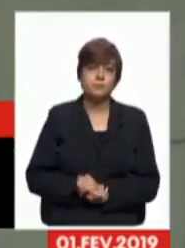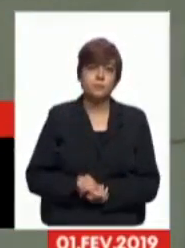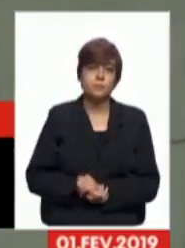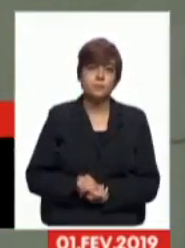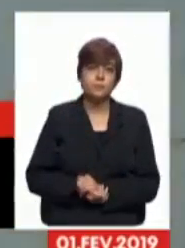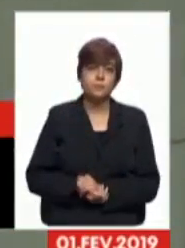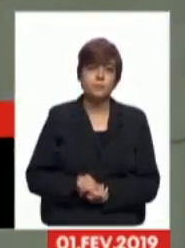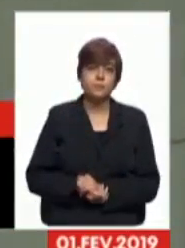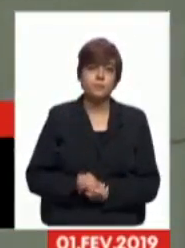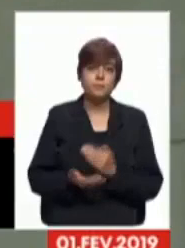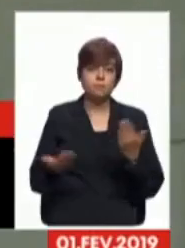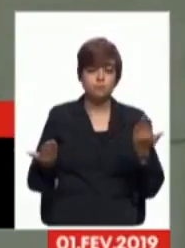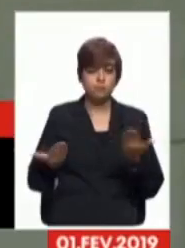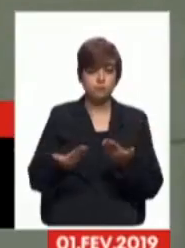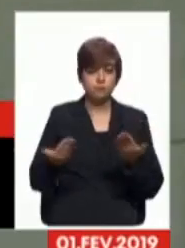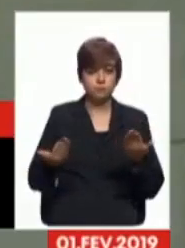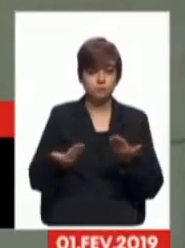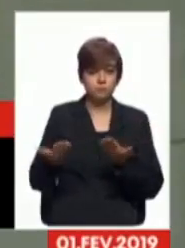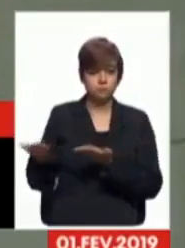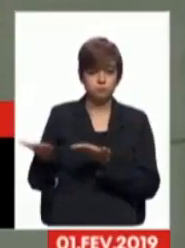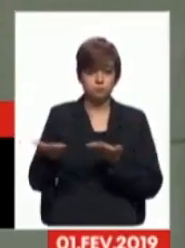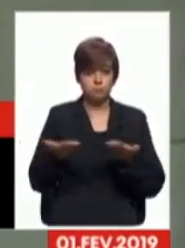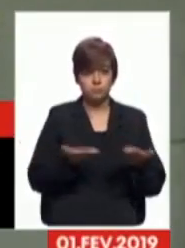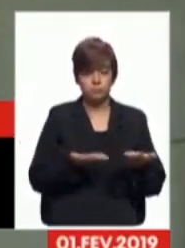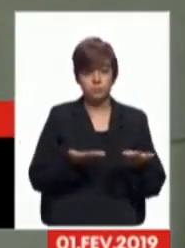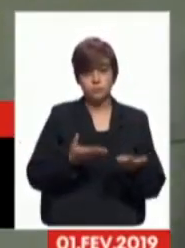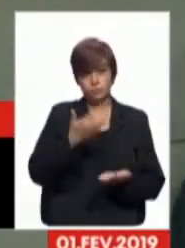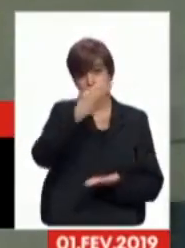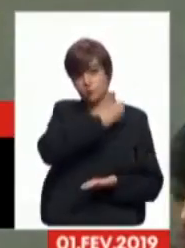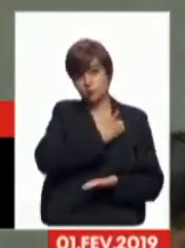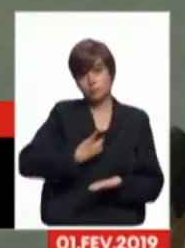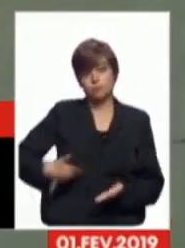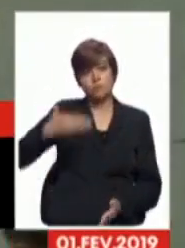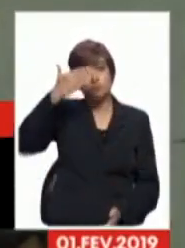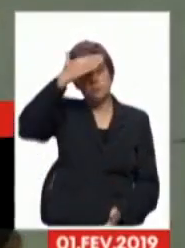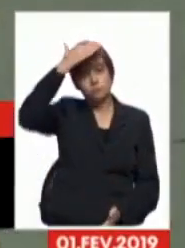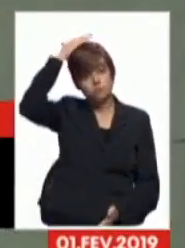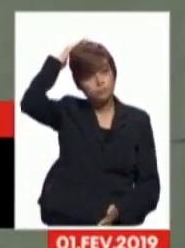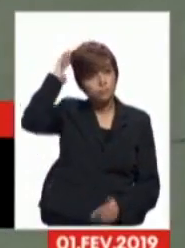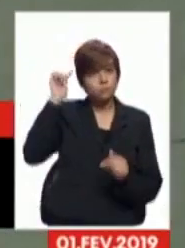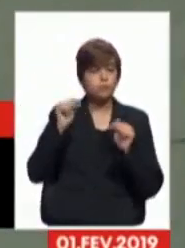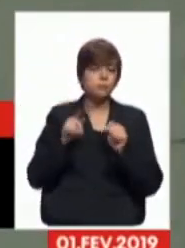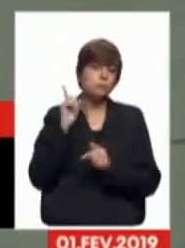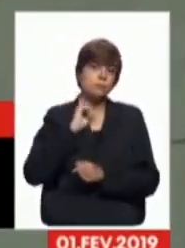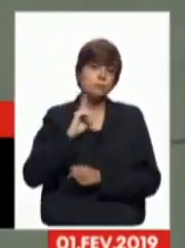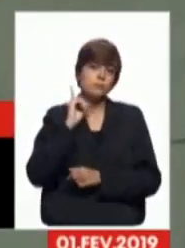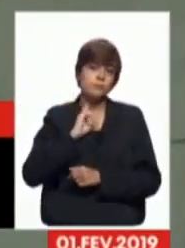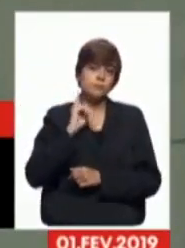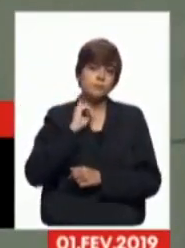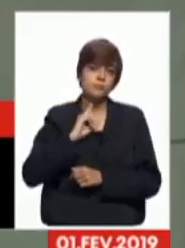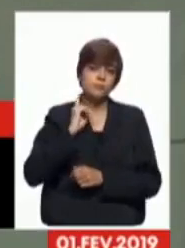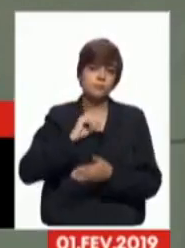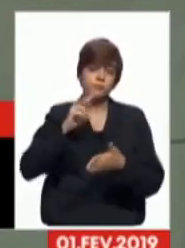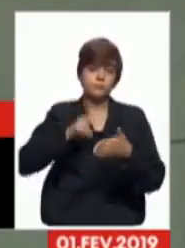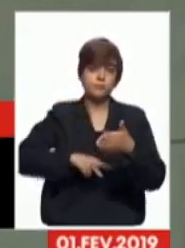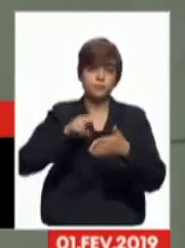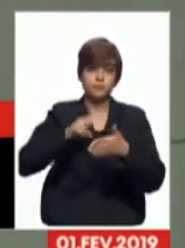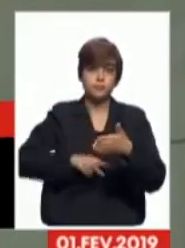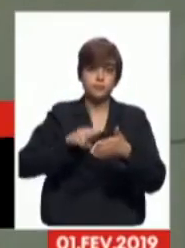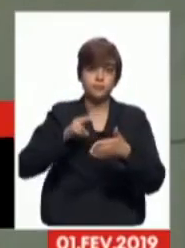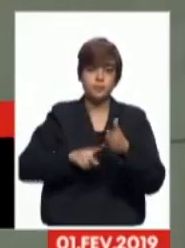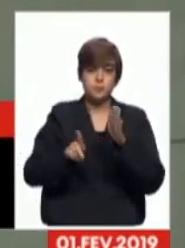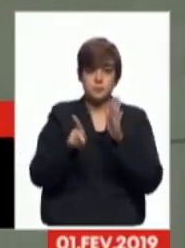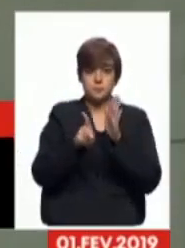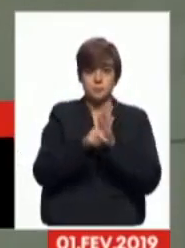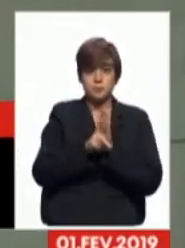Com a palavra, o excelentíssimo senhor Romeu Zema, governador do Estado de Minas Gerais, para proceder à leitura da mensagem